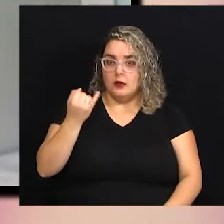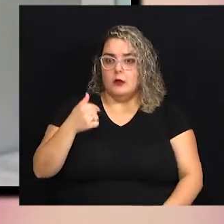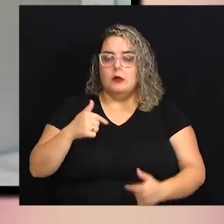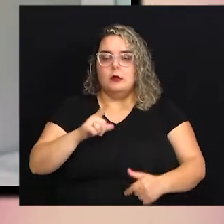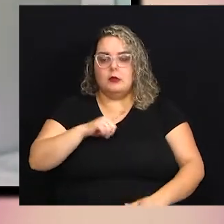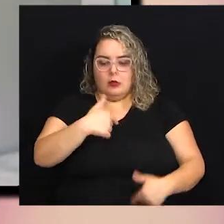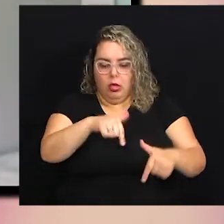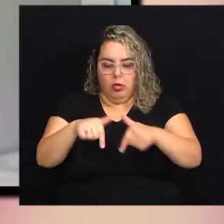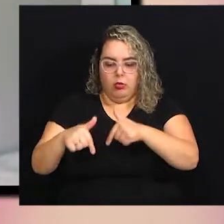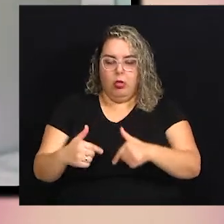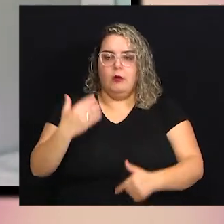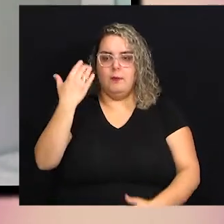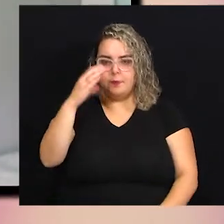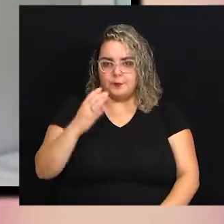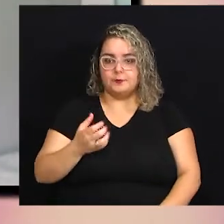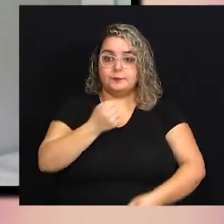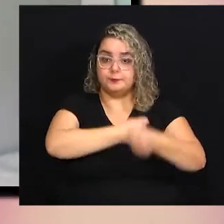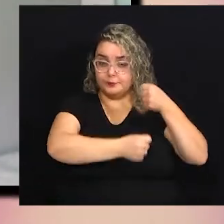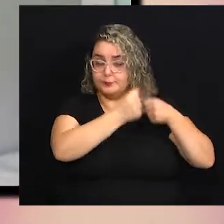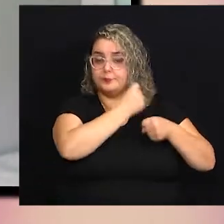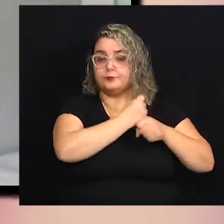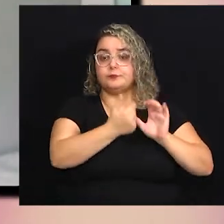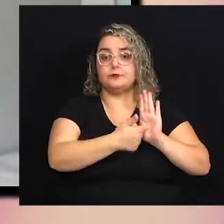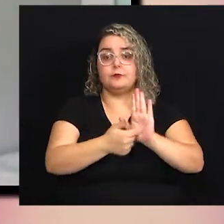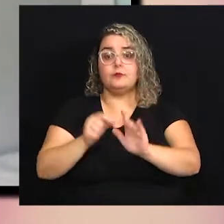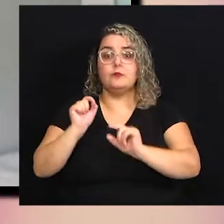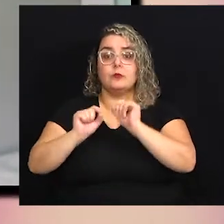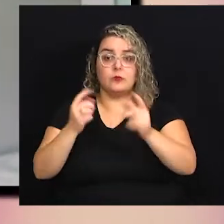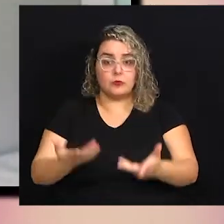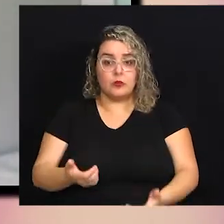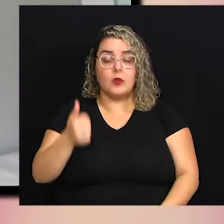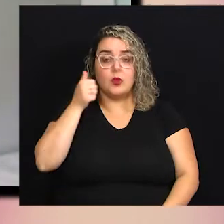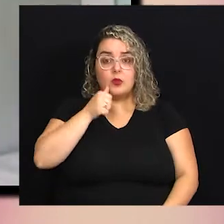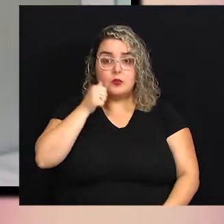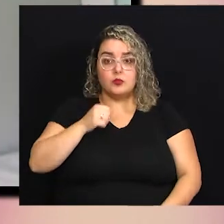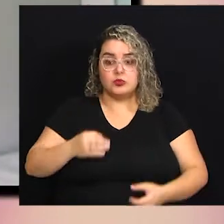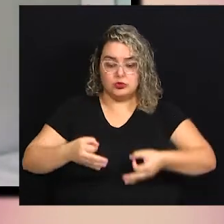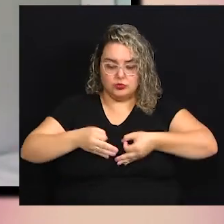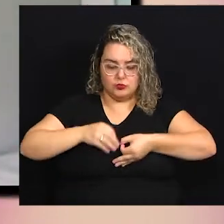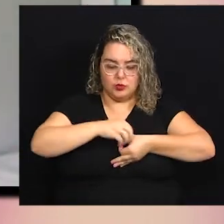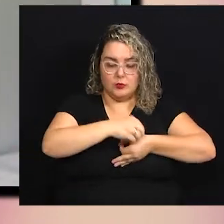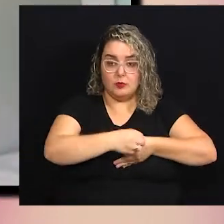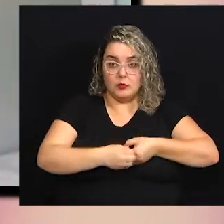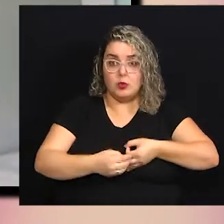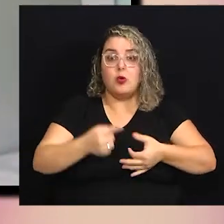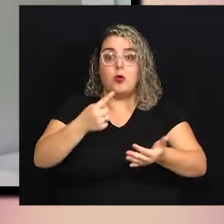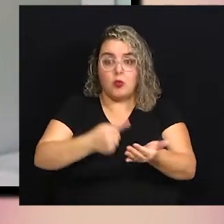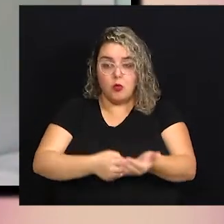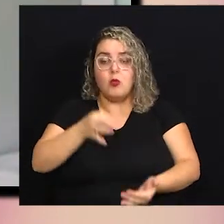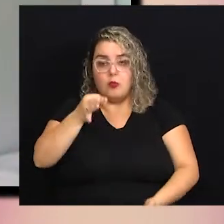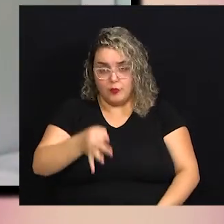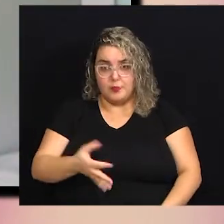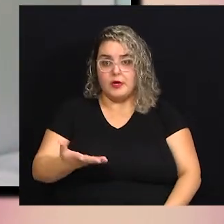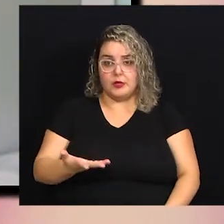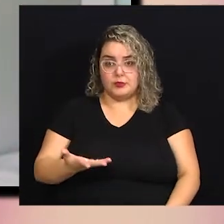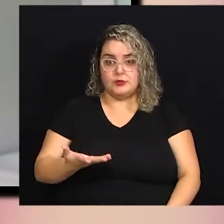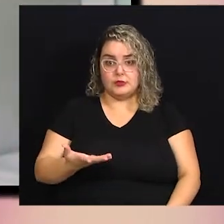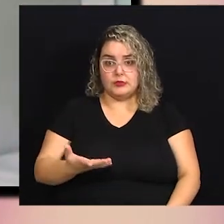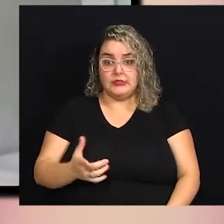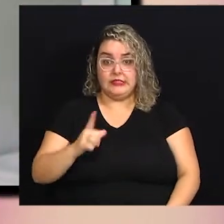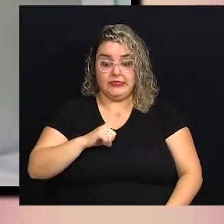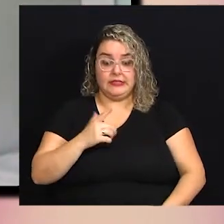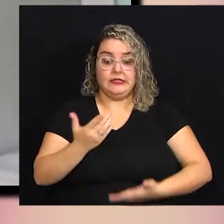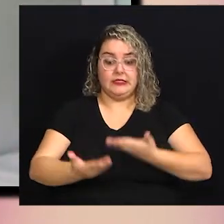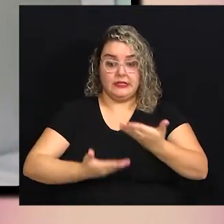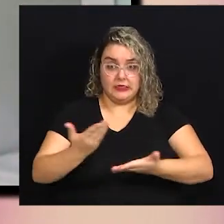importante. Tem um trabalho publicado no ano passado que mostrou que mulheres com síndrome de ovário policístico confirmado, né,